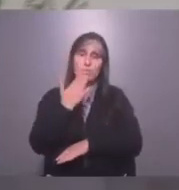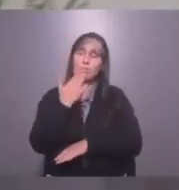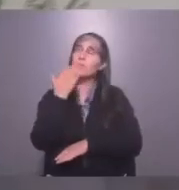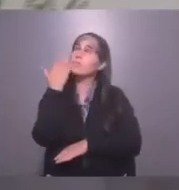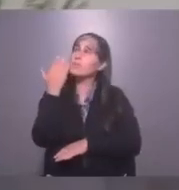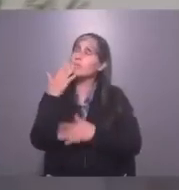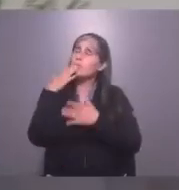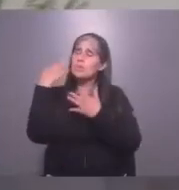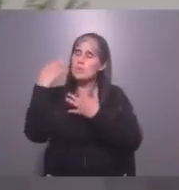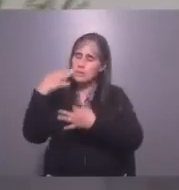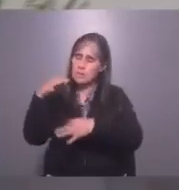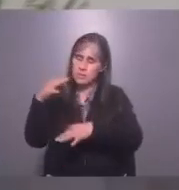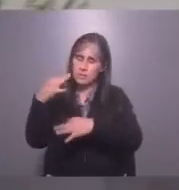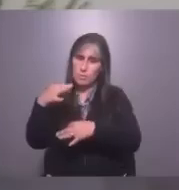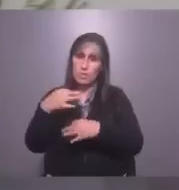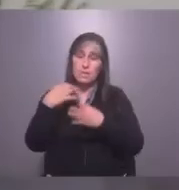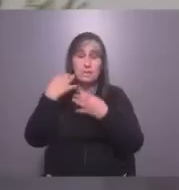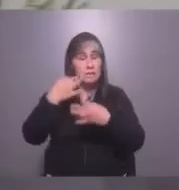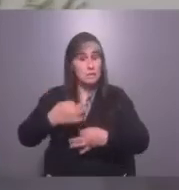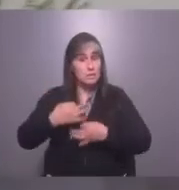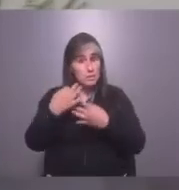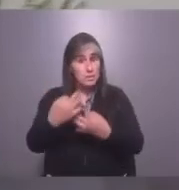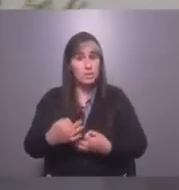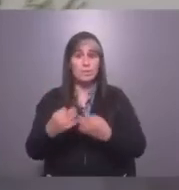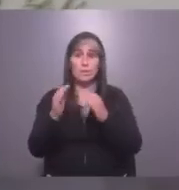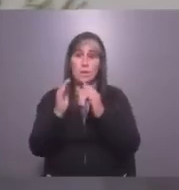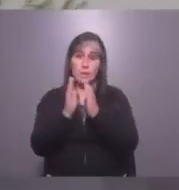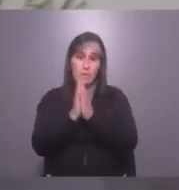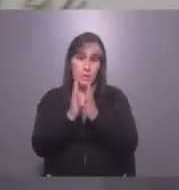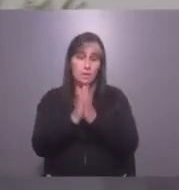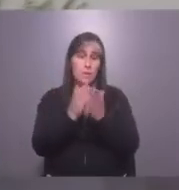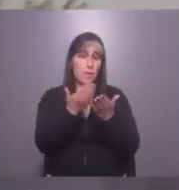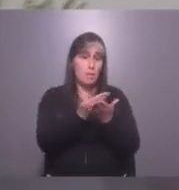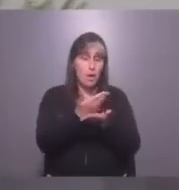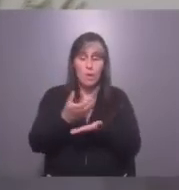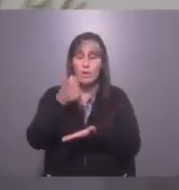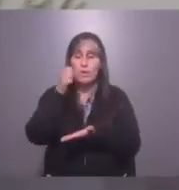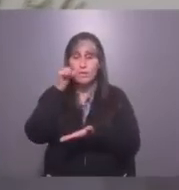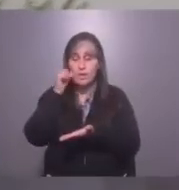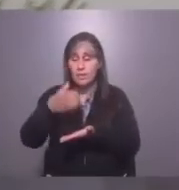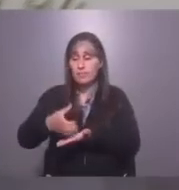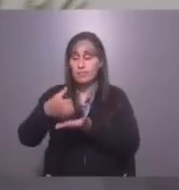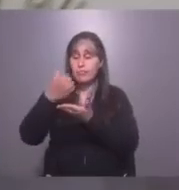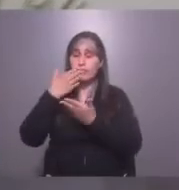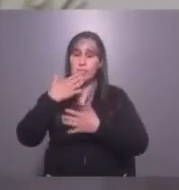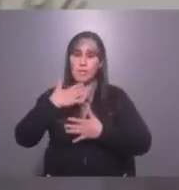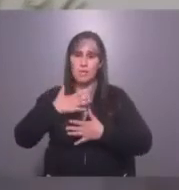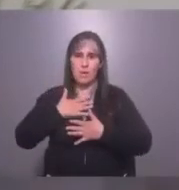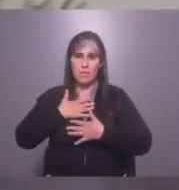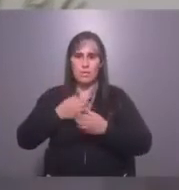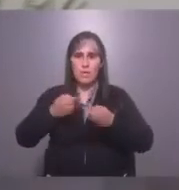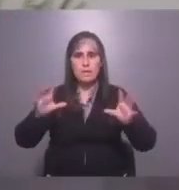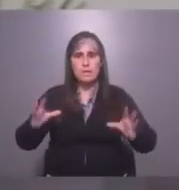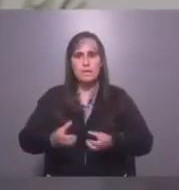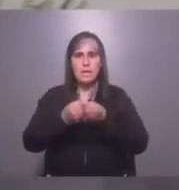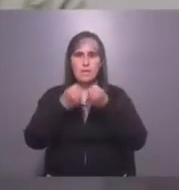suplicamos, sempre que celebramos estes mistérios, aumentai em nós os